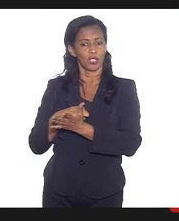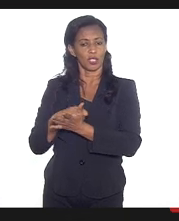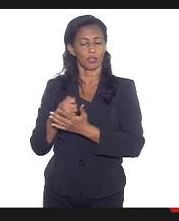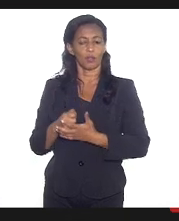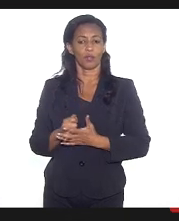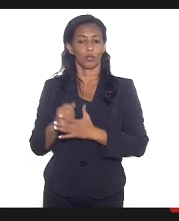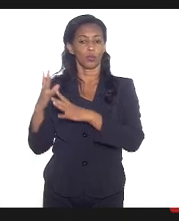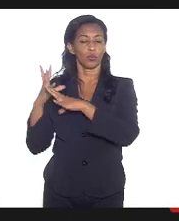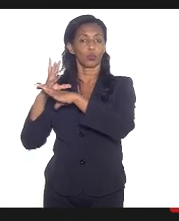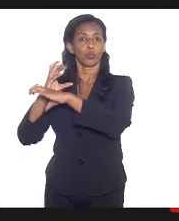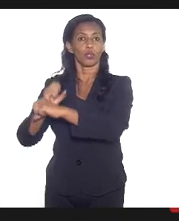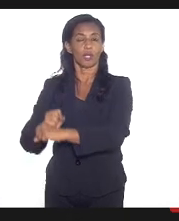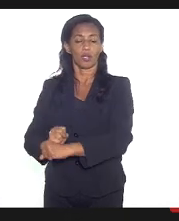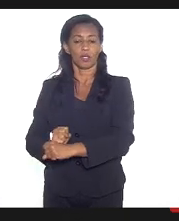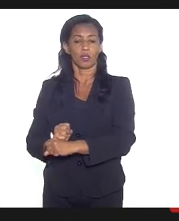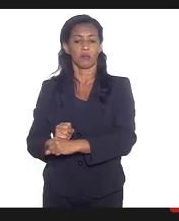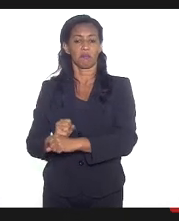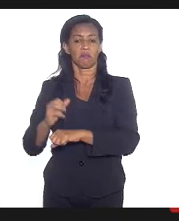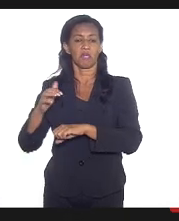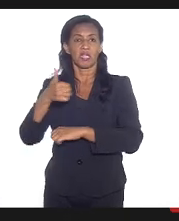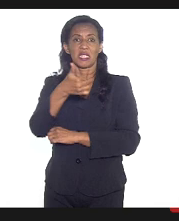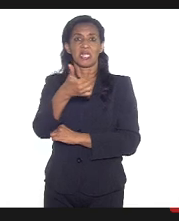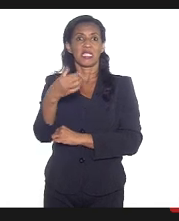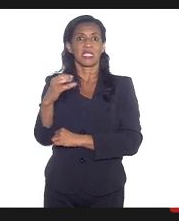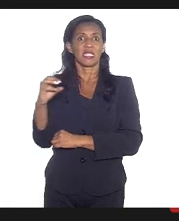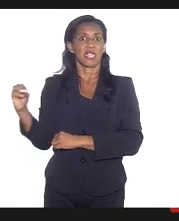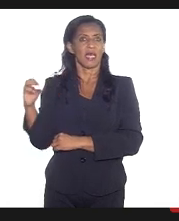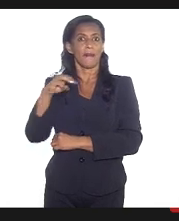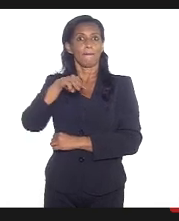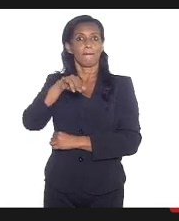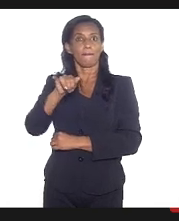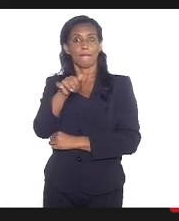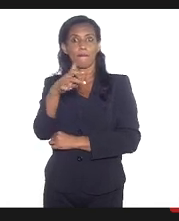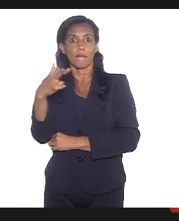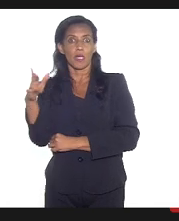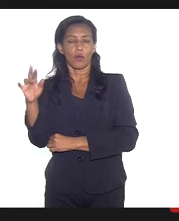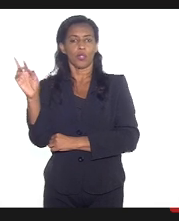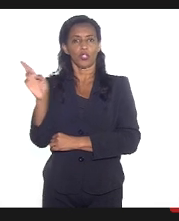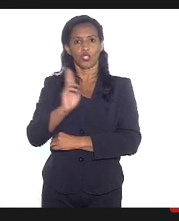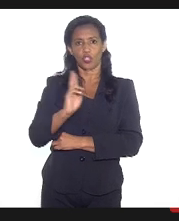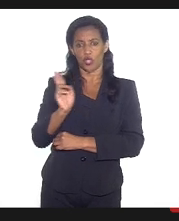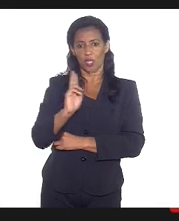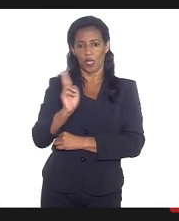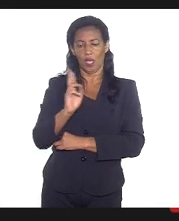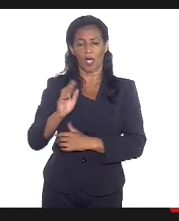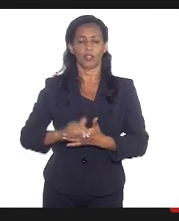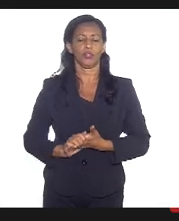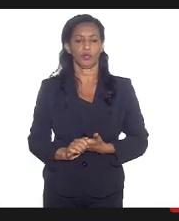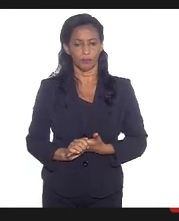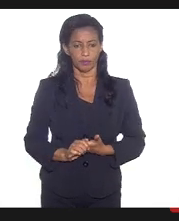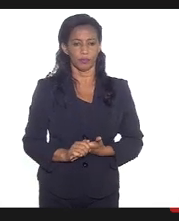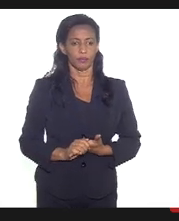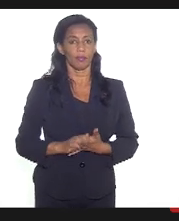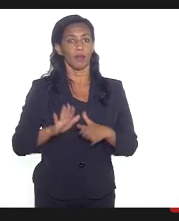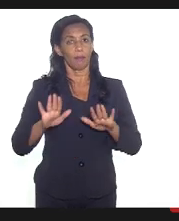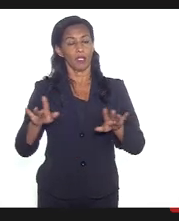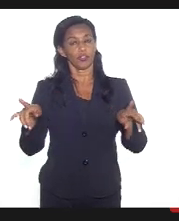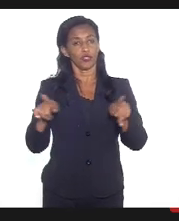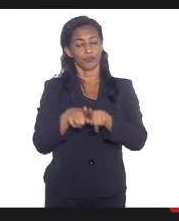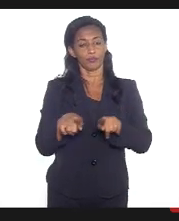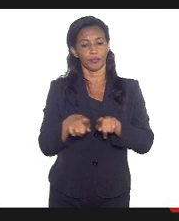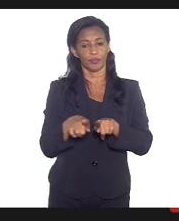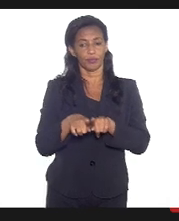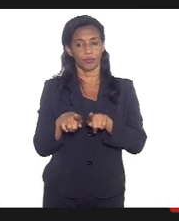que totalizassem pelo menos 100 milhões de reais. E não só inscritos em dívida, mas também com